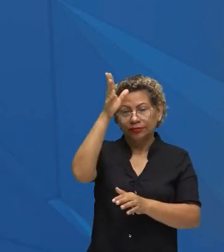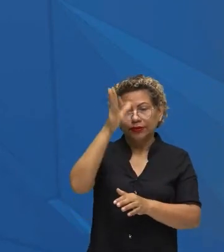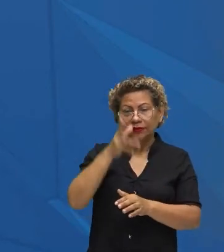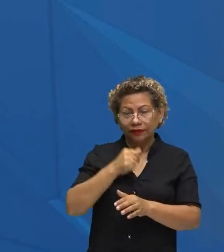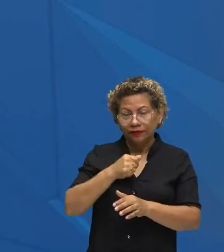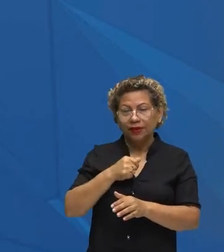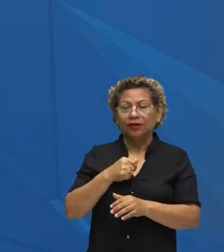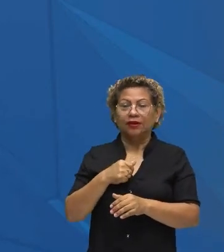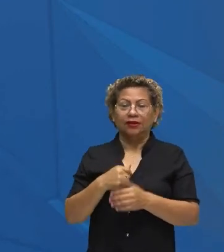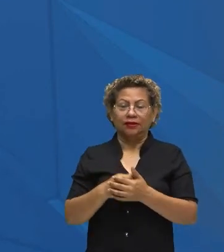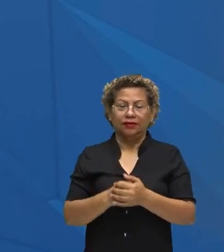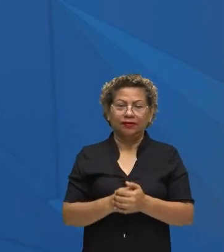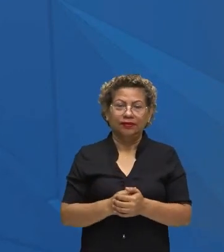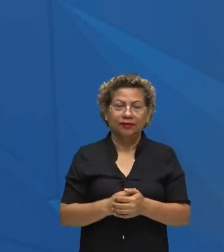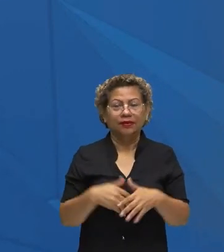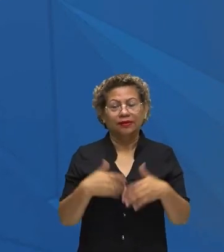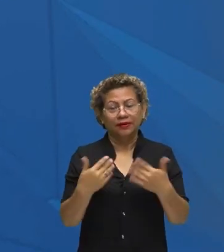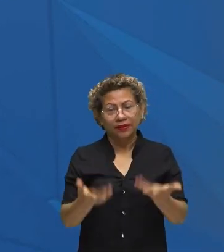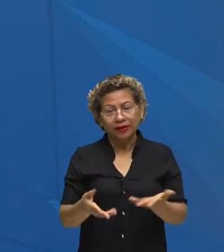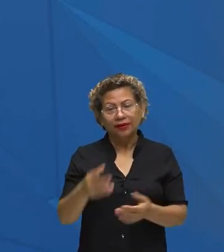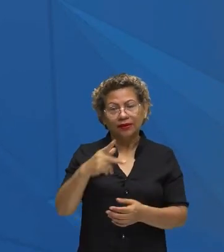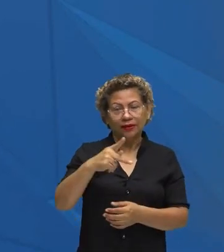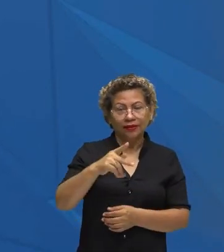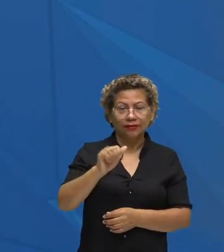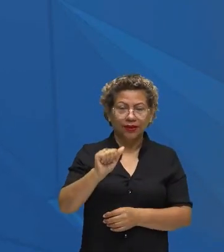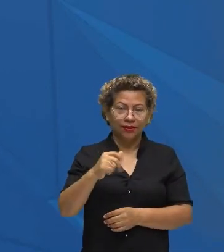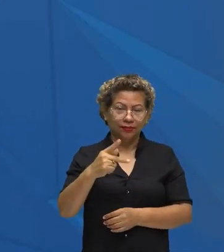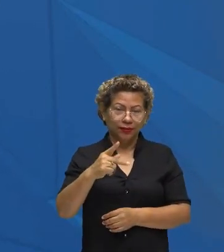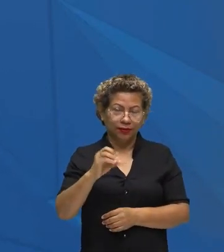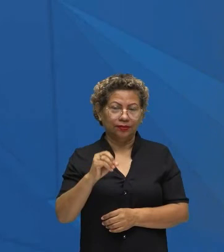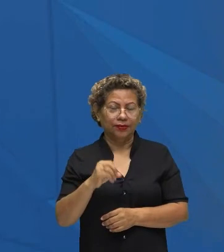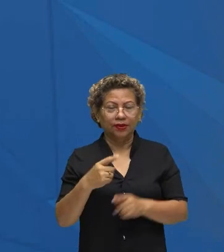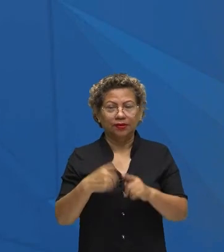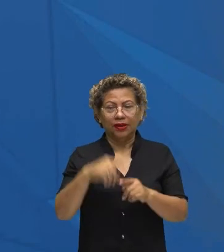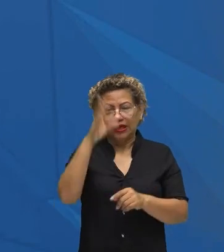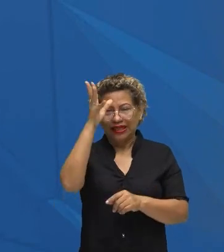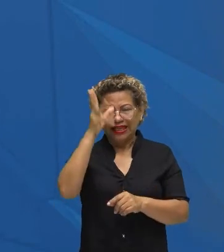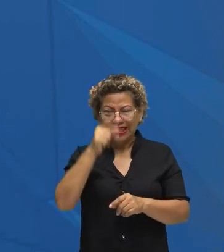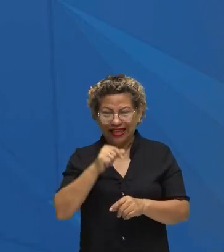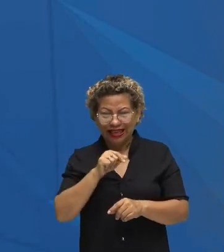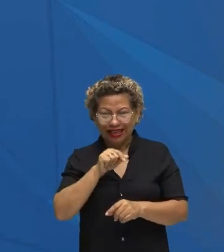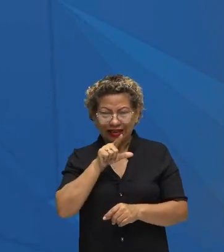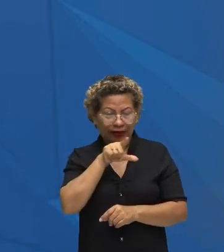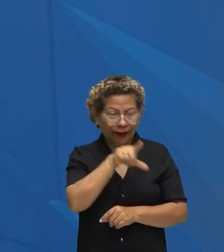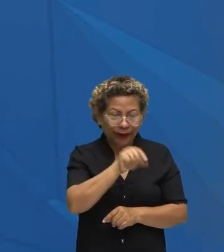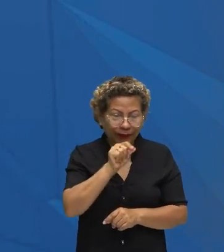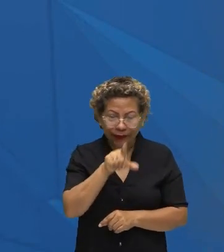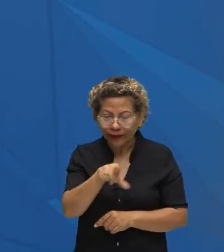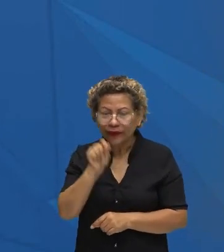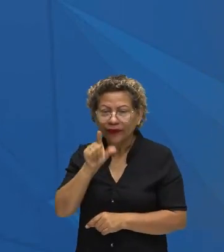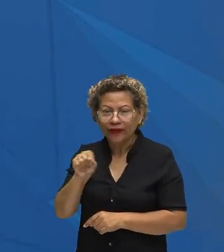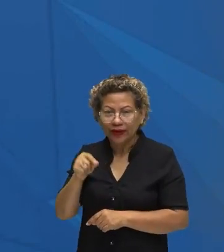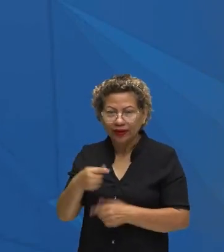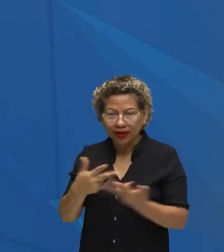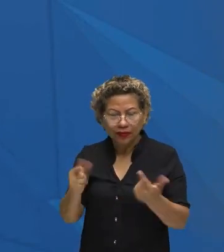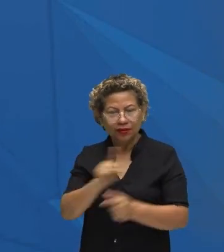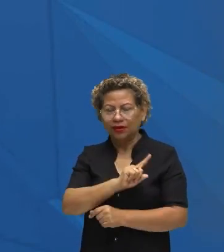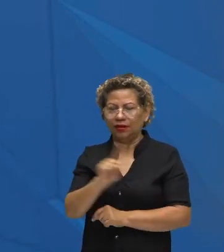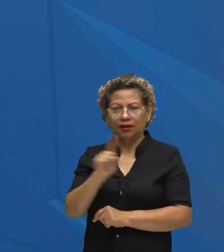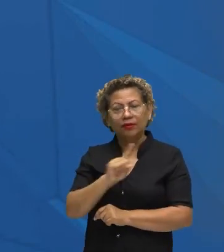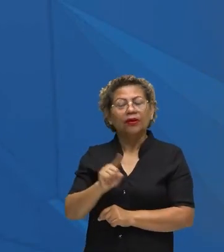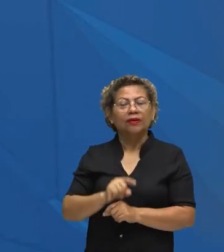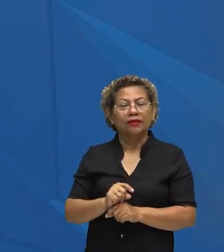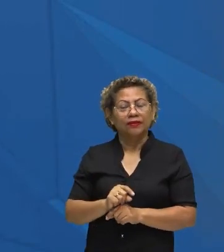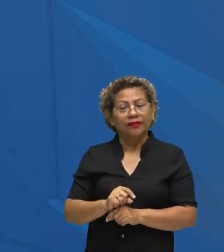a moela, tá bom? E aí, entre outras estruturas, porque a galinha, ela se alimenta de coisas muito rígidas, né? Mas ela precisa fazer essa